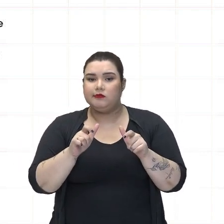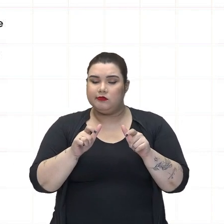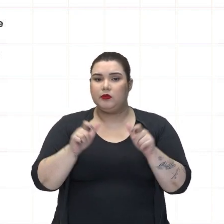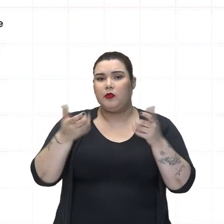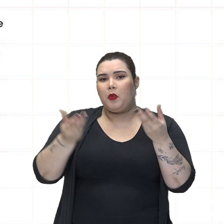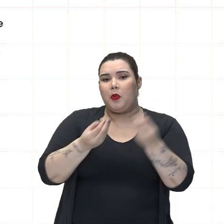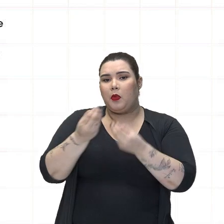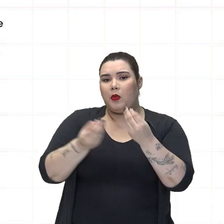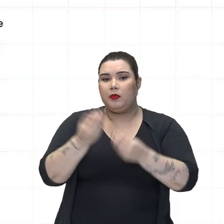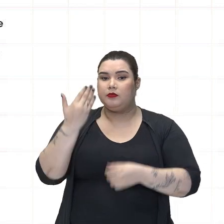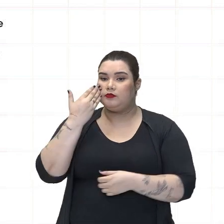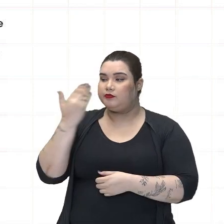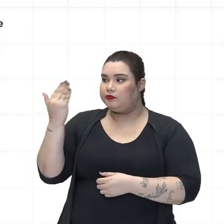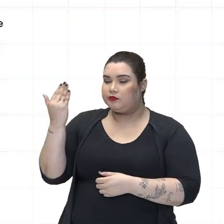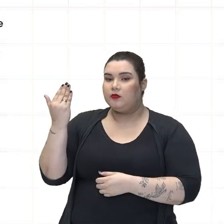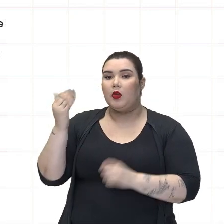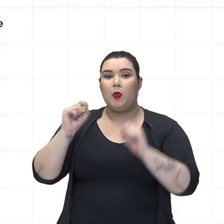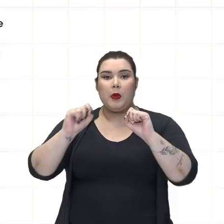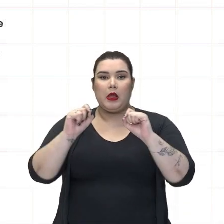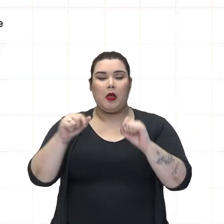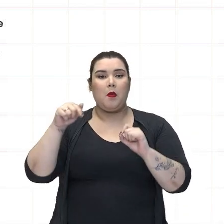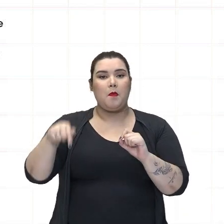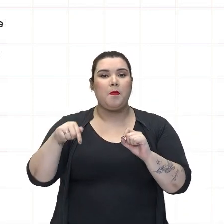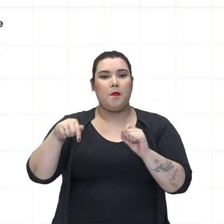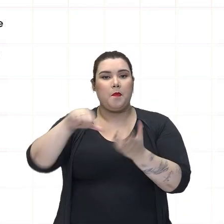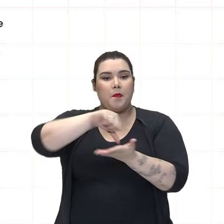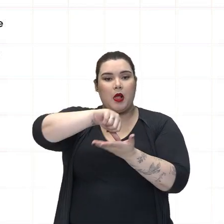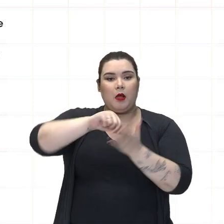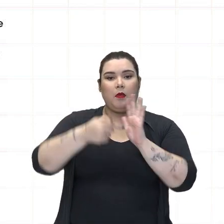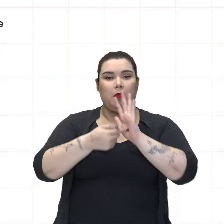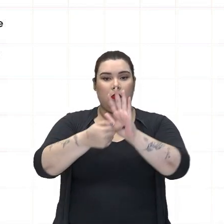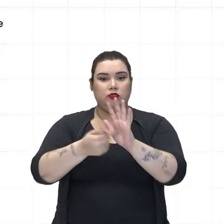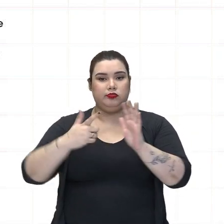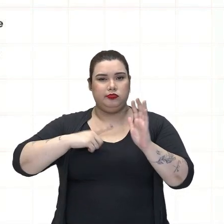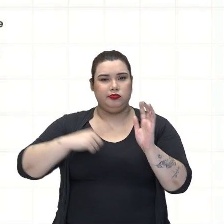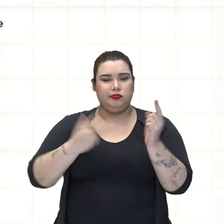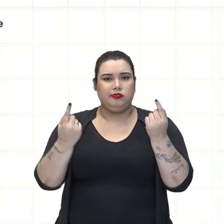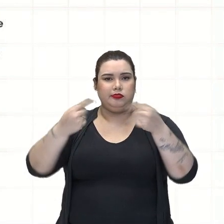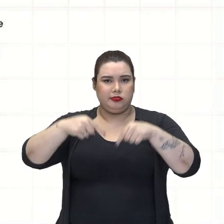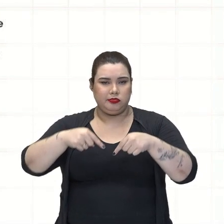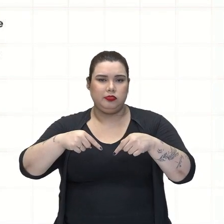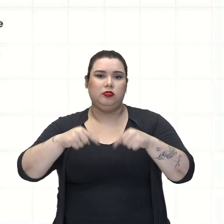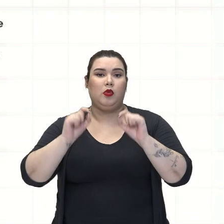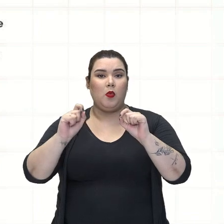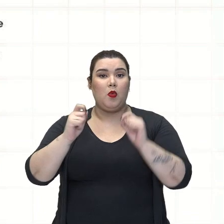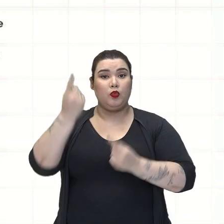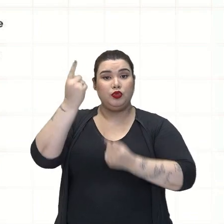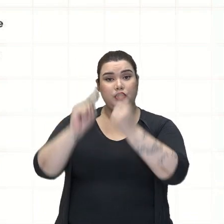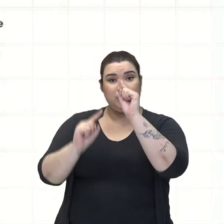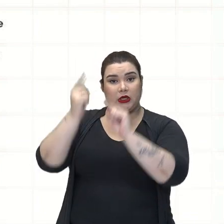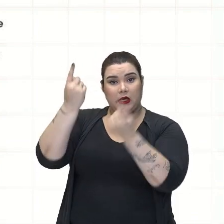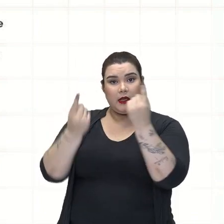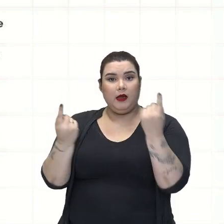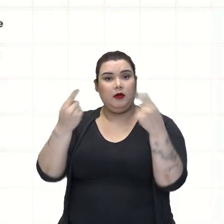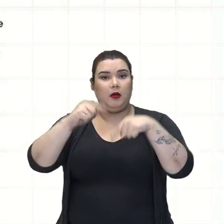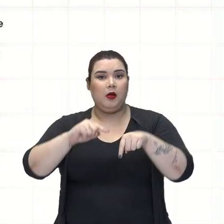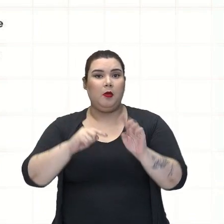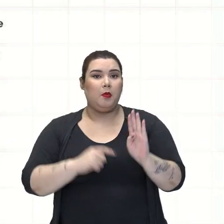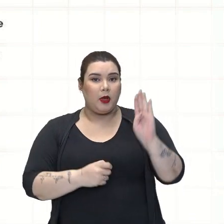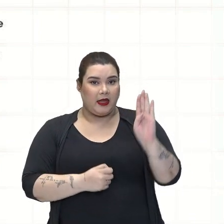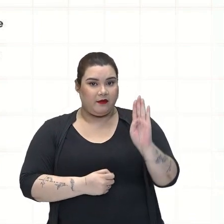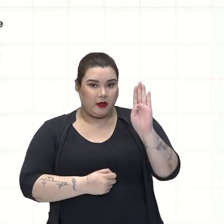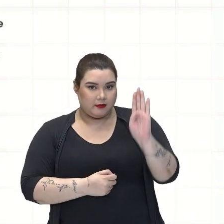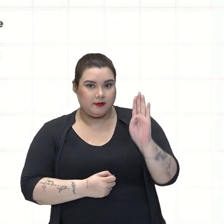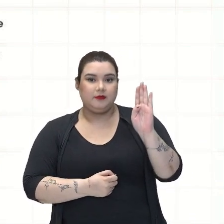né? Esse mapa, pessoal, ele está mostrando um conflito que existe, né, entre o Chile e a Bolívia por essa área